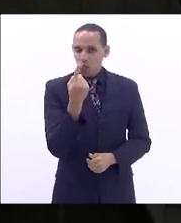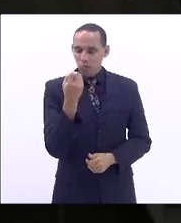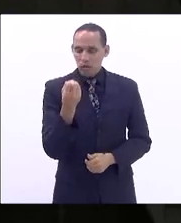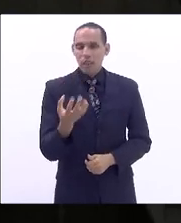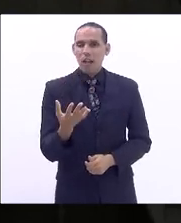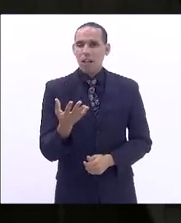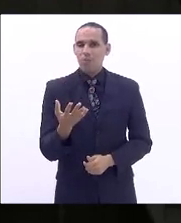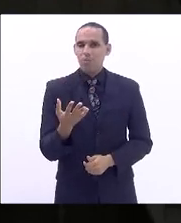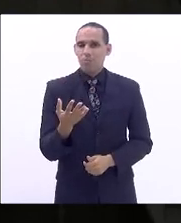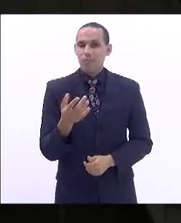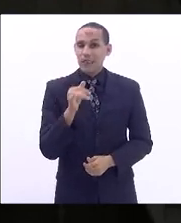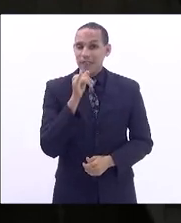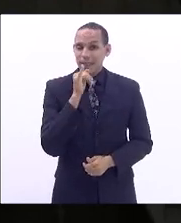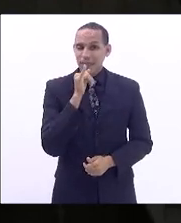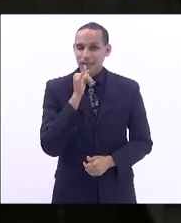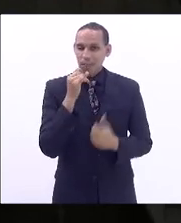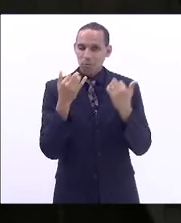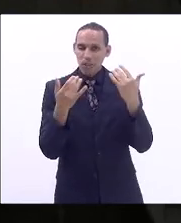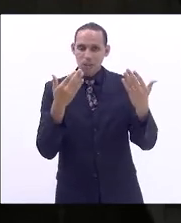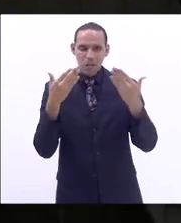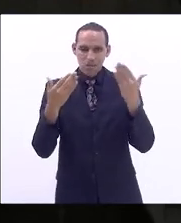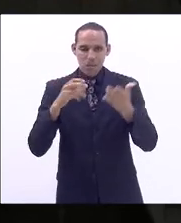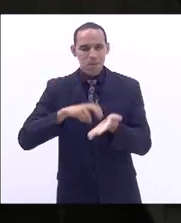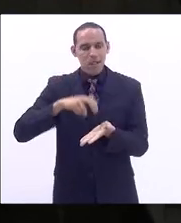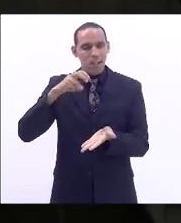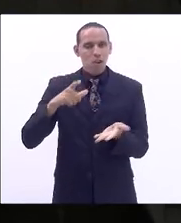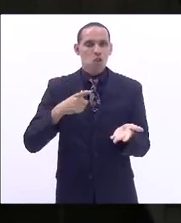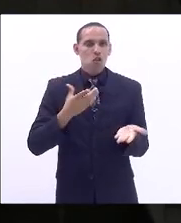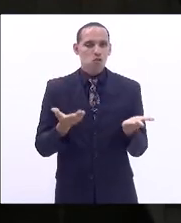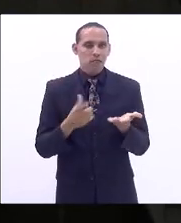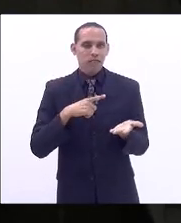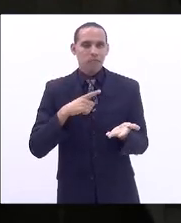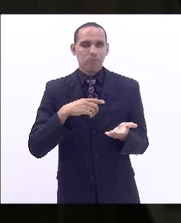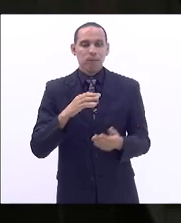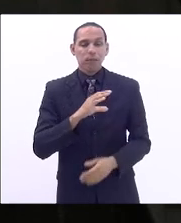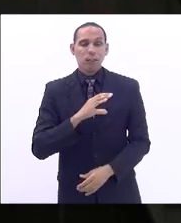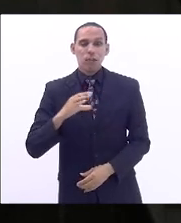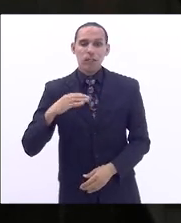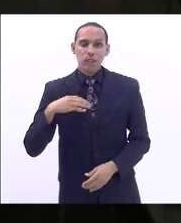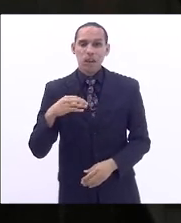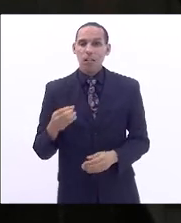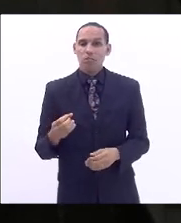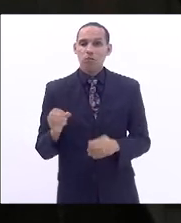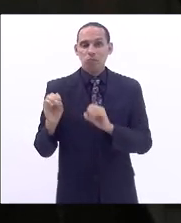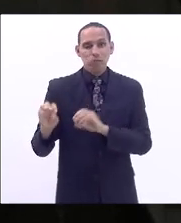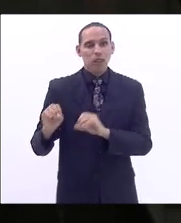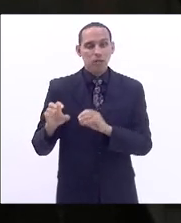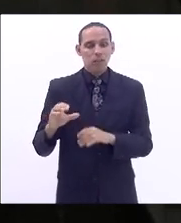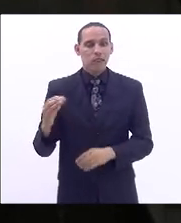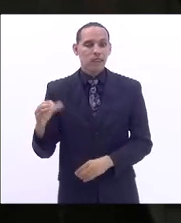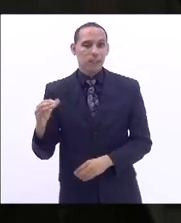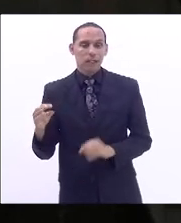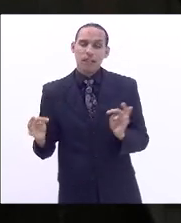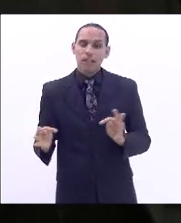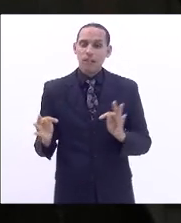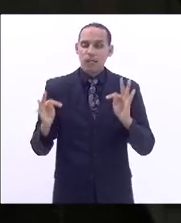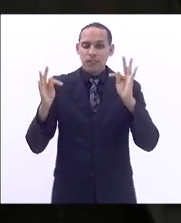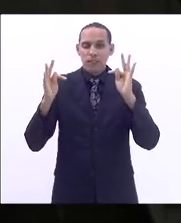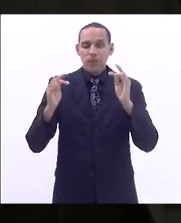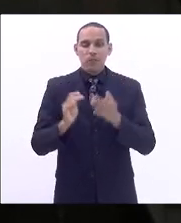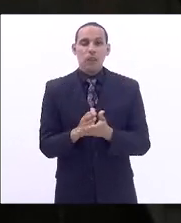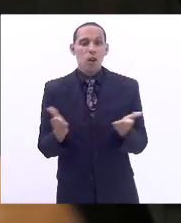hoje referente a audiência pública que fizeram na parte da manhã a comissão de educação EA comissão de ciência e tecnologia